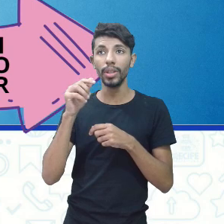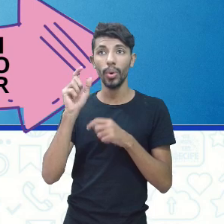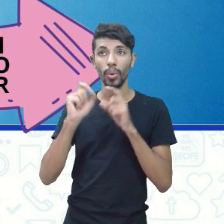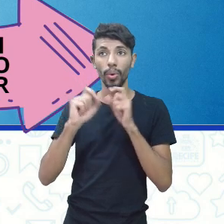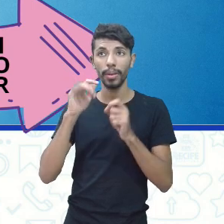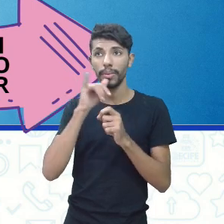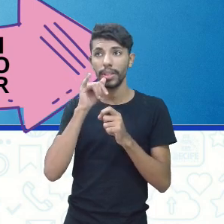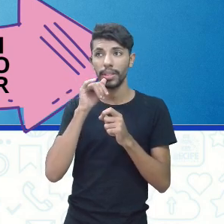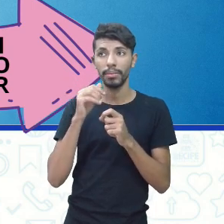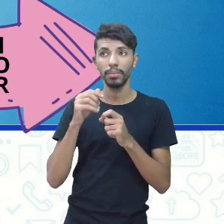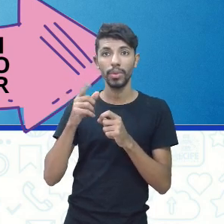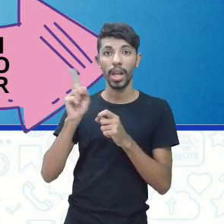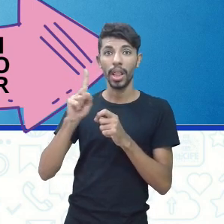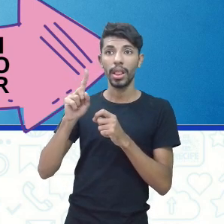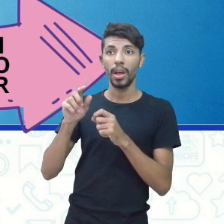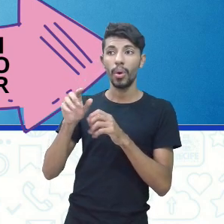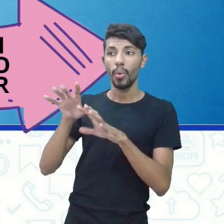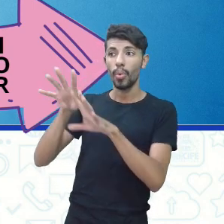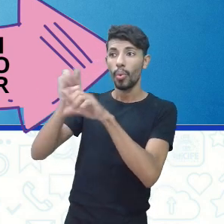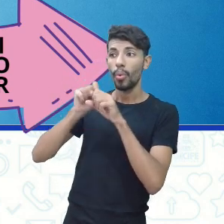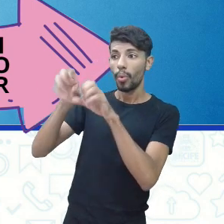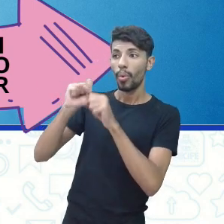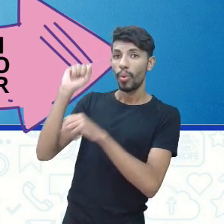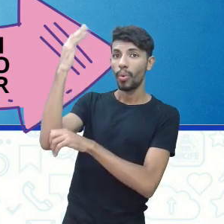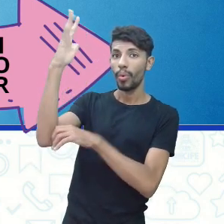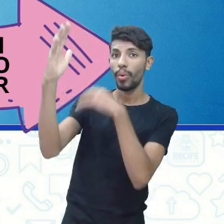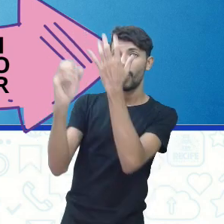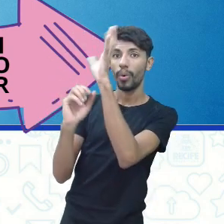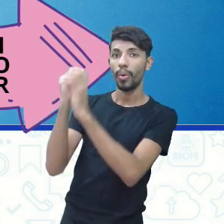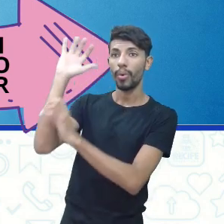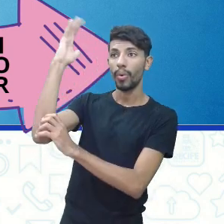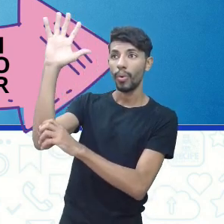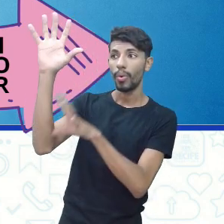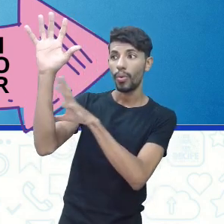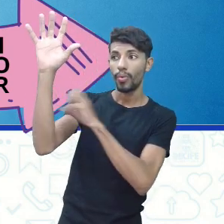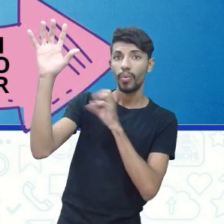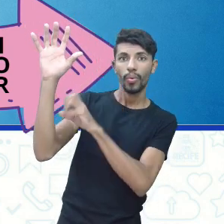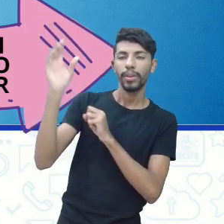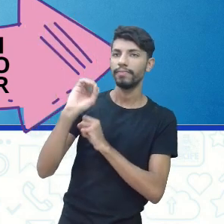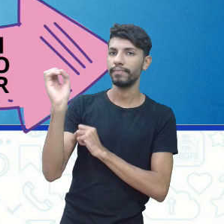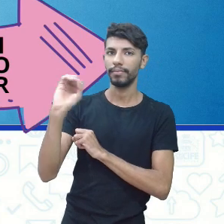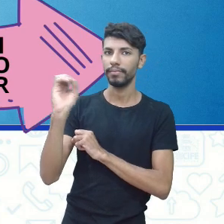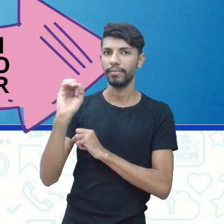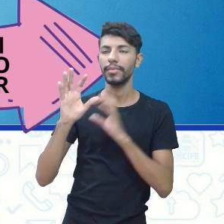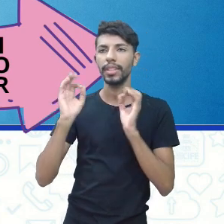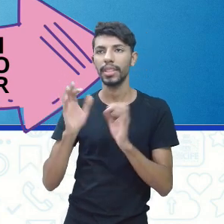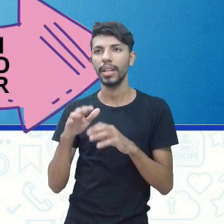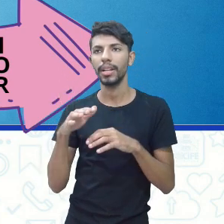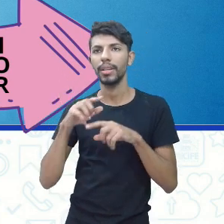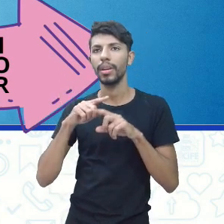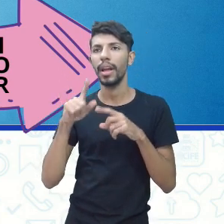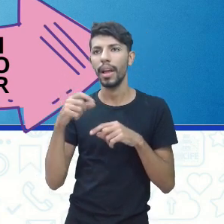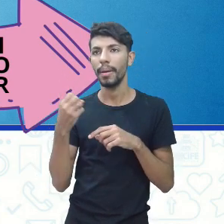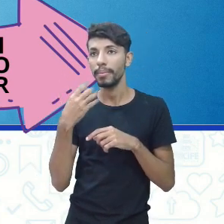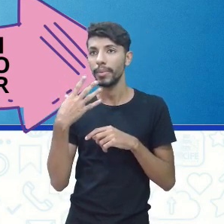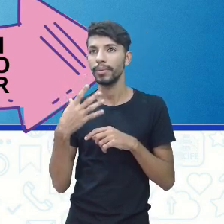material natural. Essa é uma grande vantagem, né? Que vantagem é essa? A gente tem que parar um pouquinho para